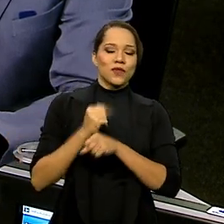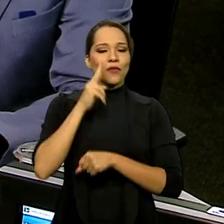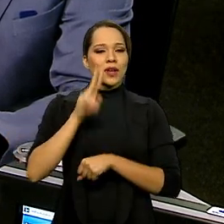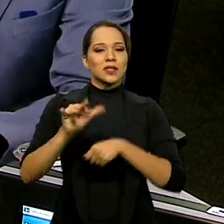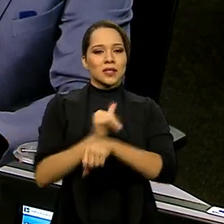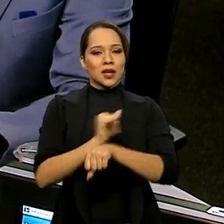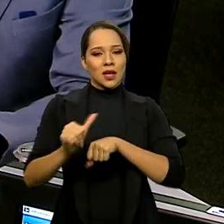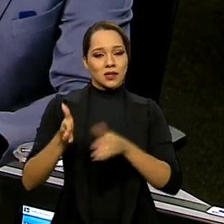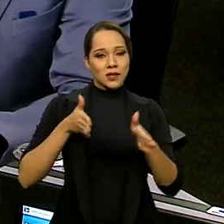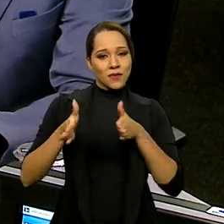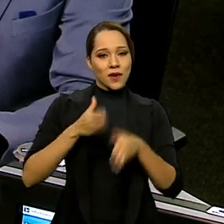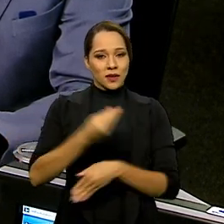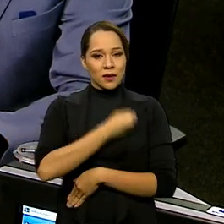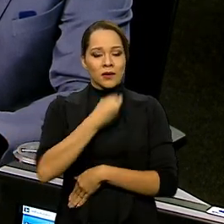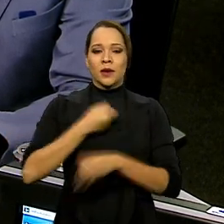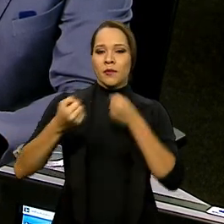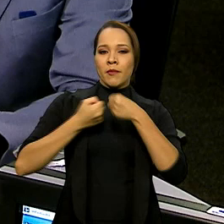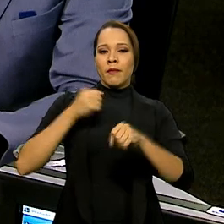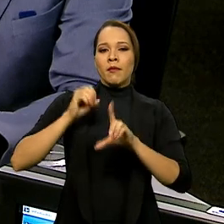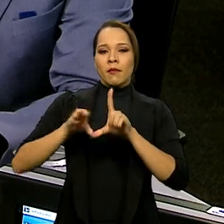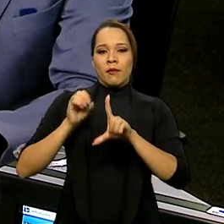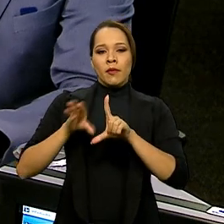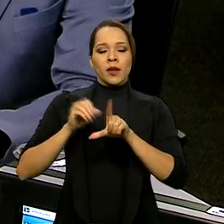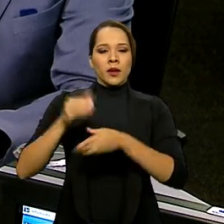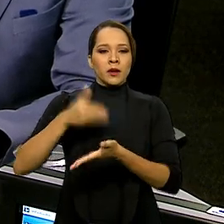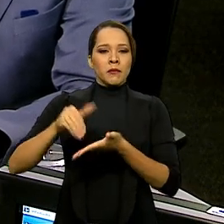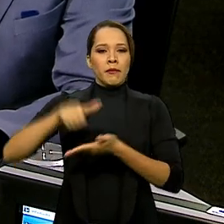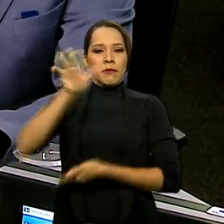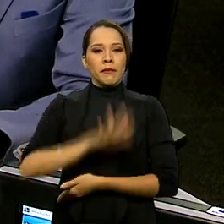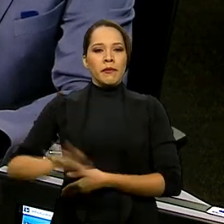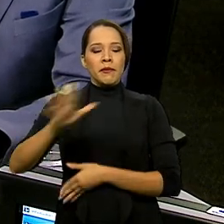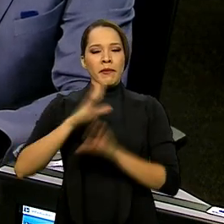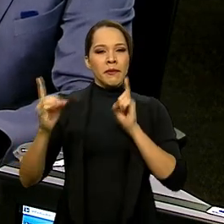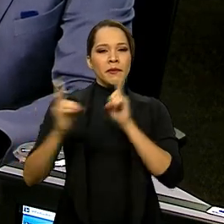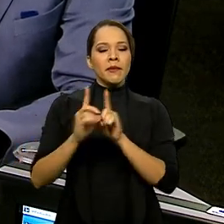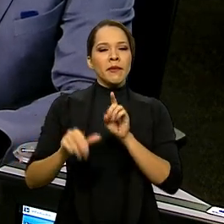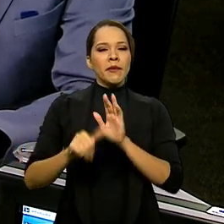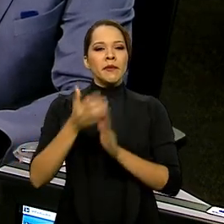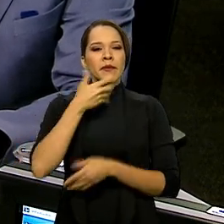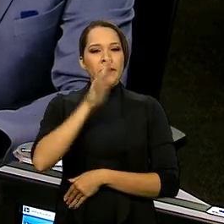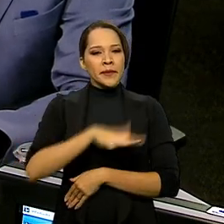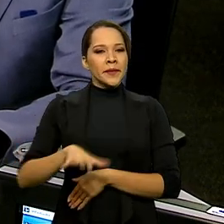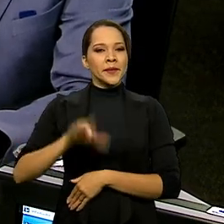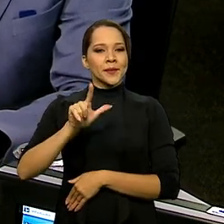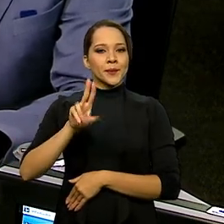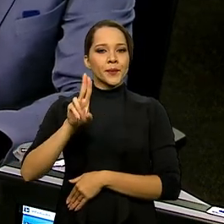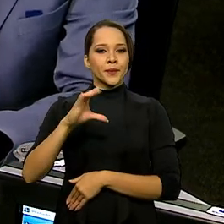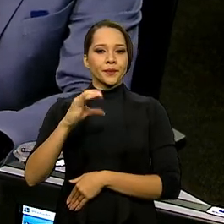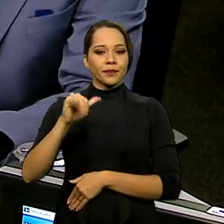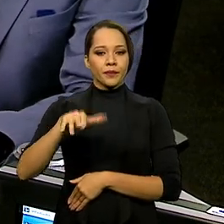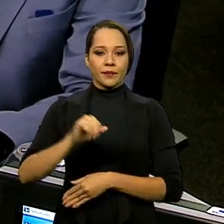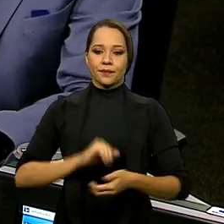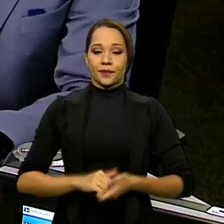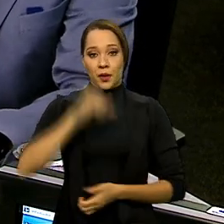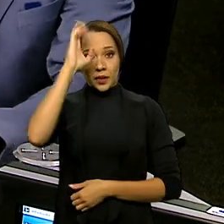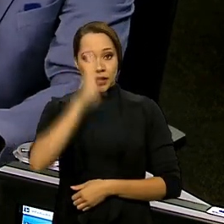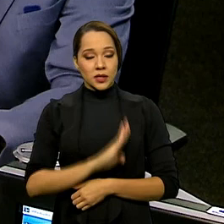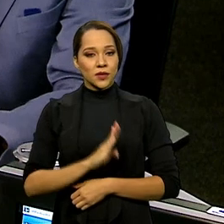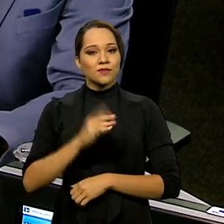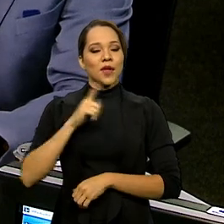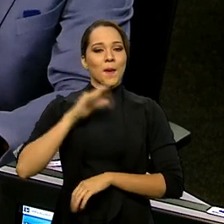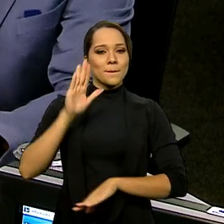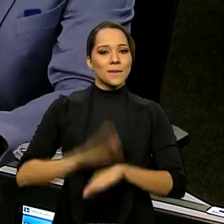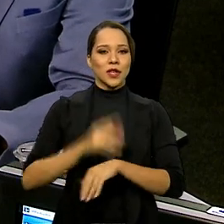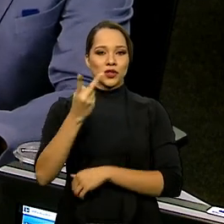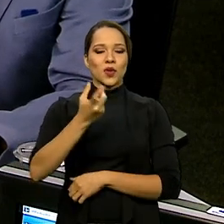governo nesta fase da vida em uma entrevista ao vivo com a Secretária Nacional de Atenção à Primeira Infância, Luciana Siqueira. Brasil conquista mais